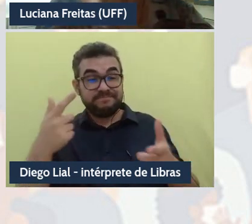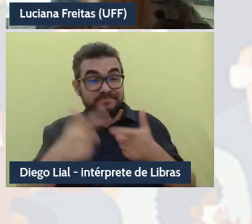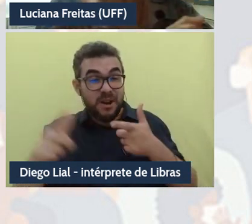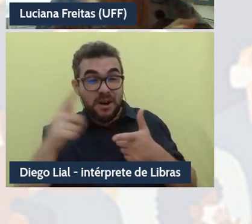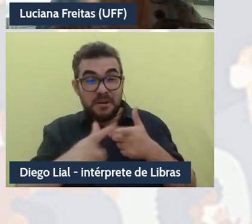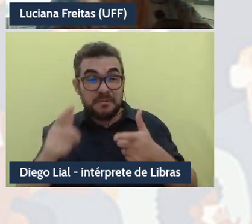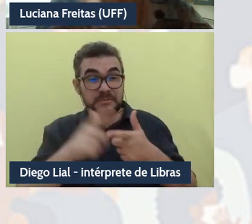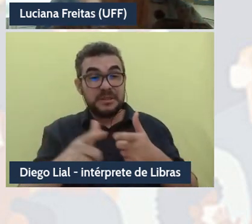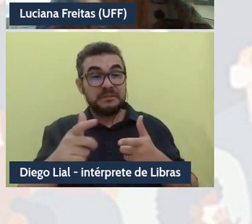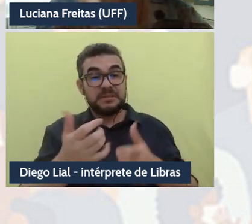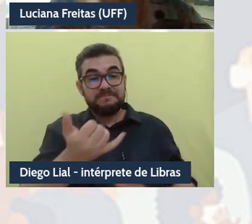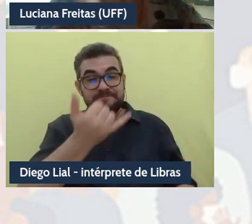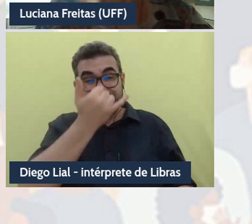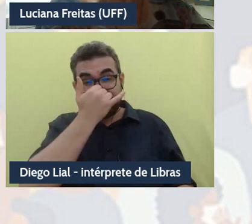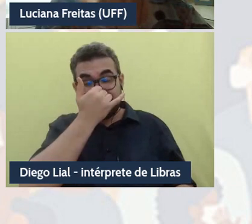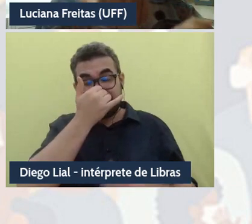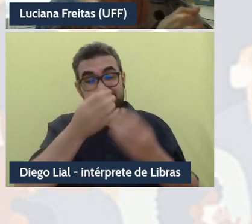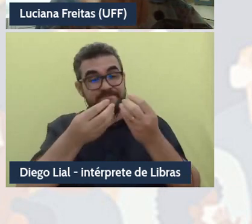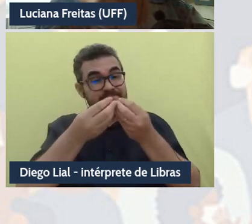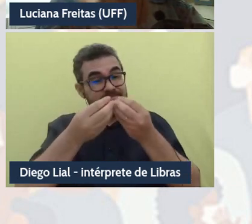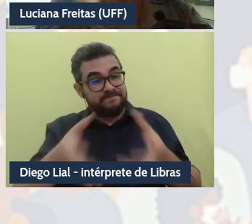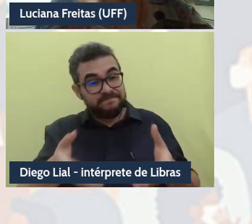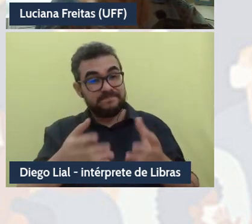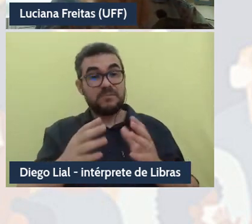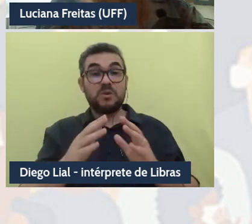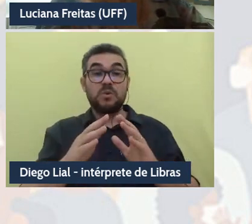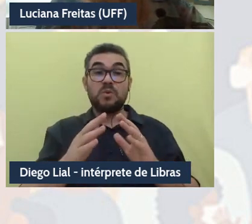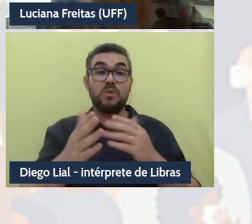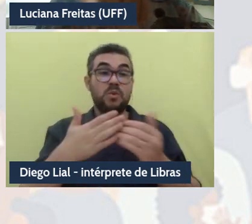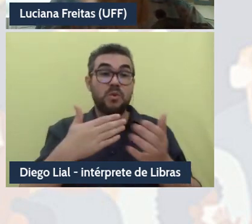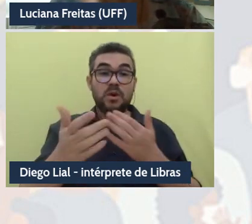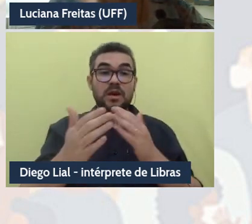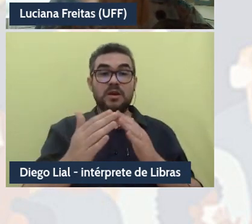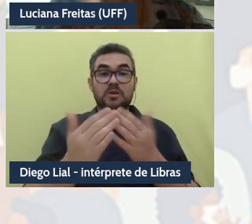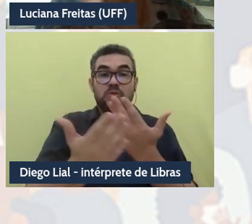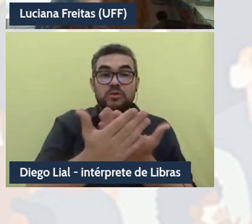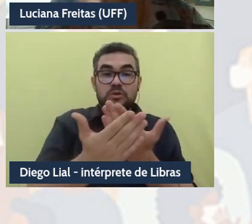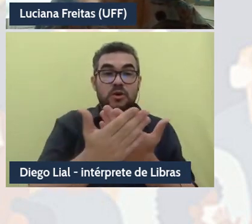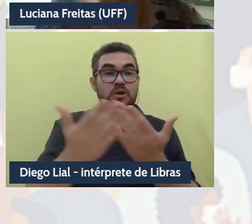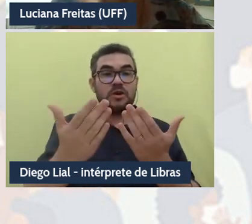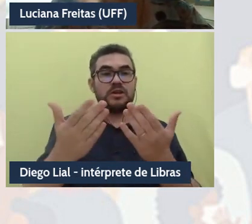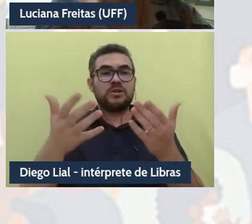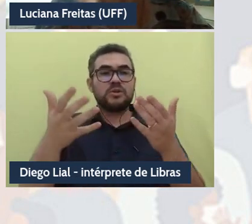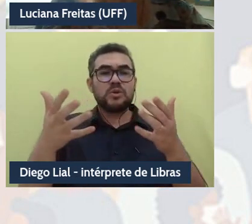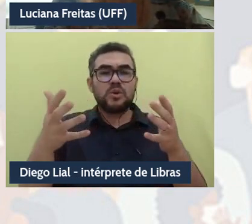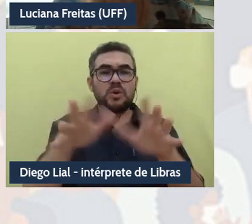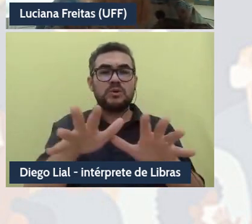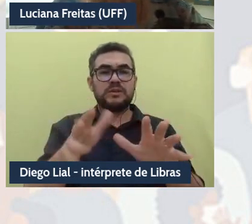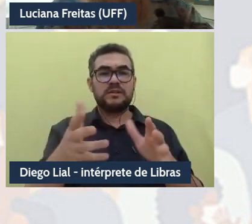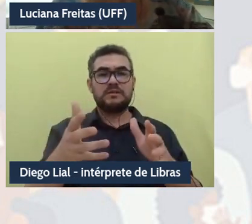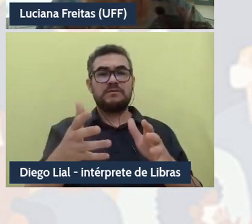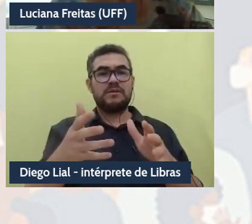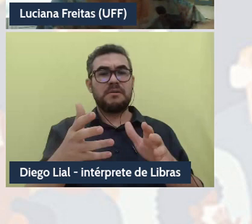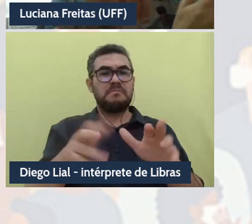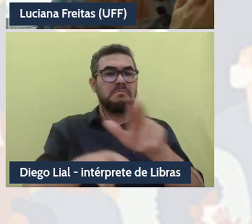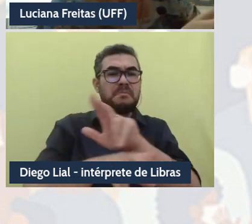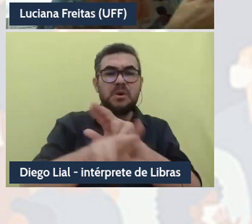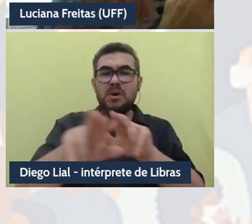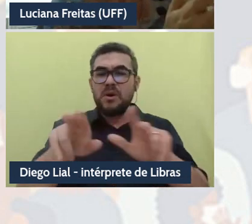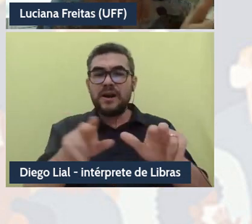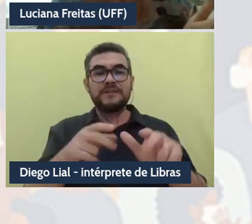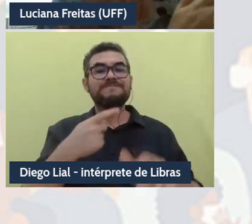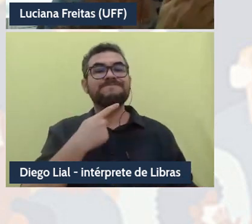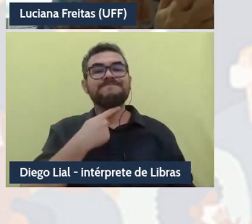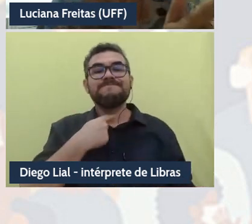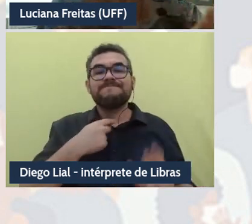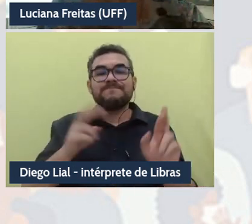uma escola inclusiva, em uma escola plural que a gente gostaria de ter no Brasil, né? Aí tudo